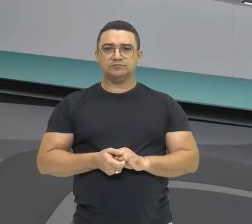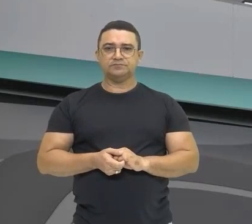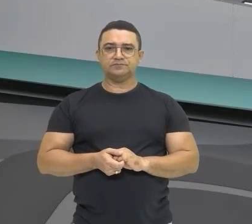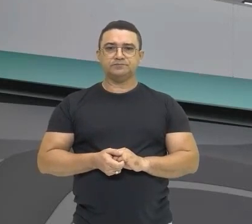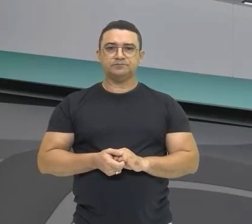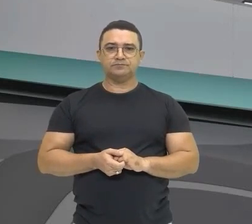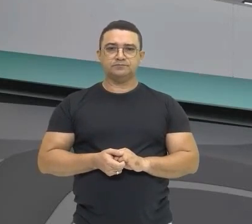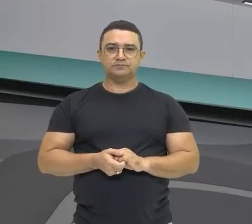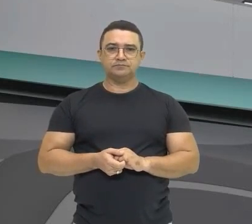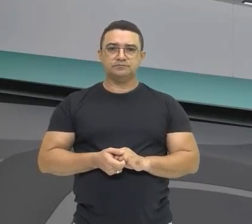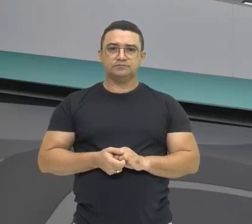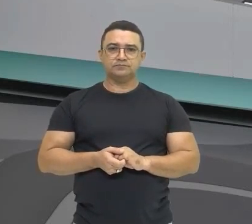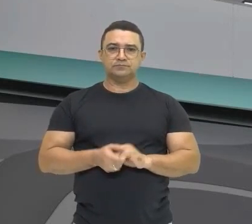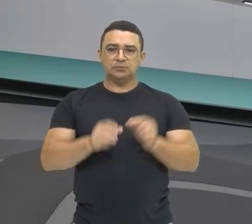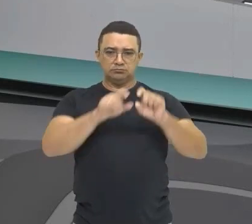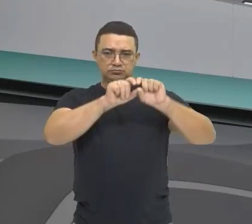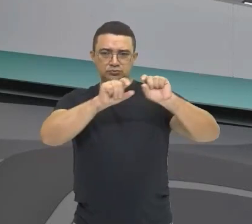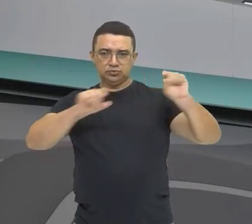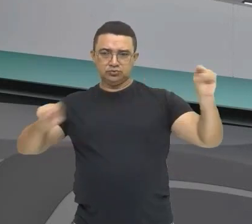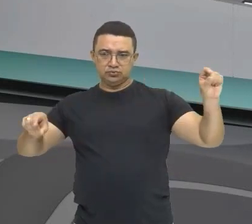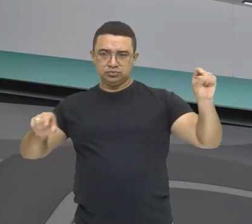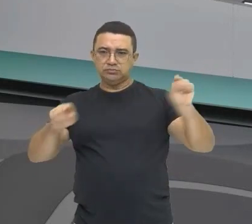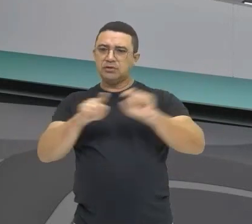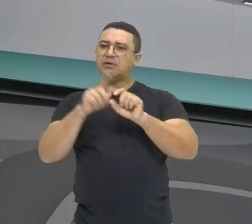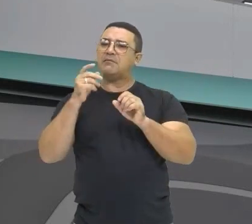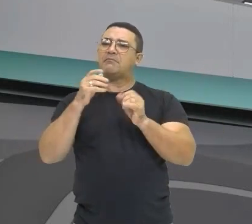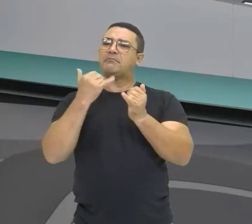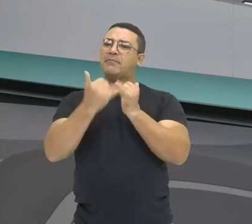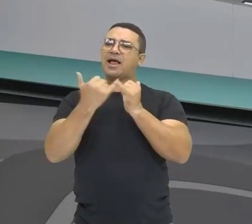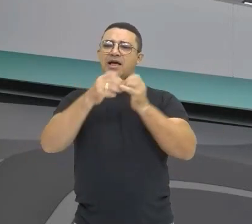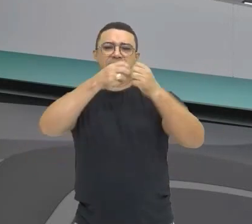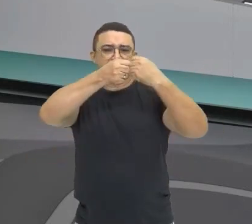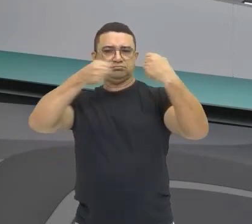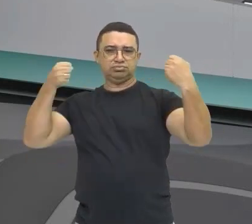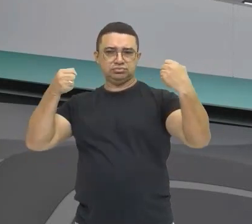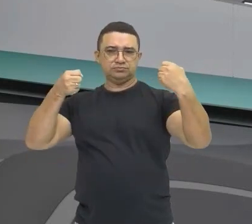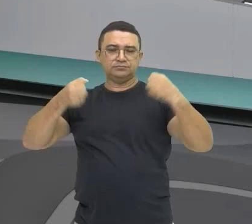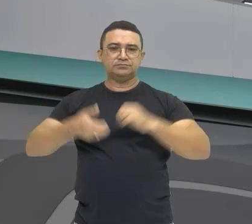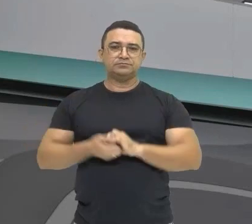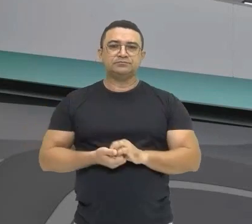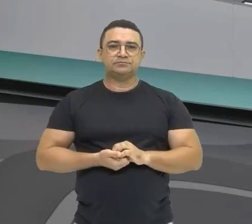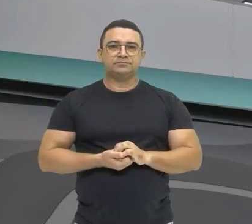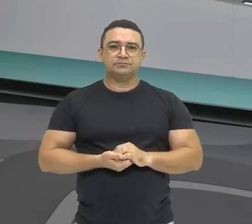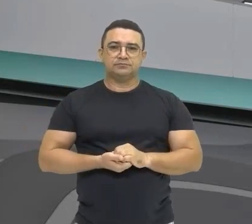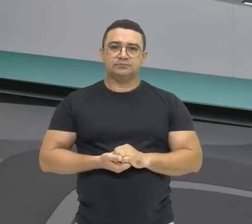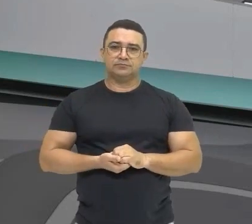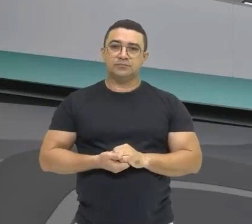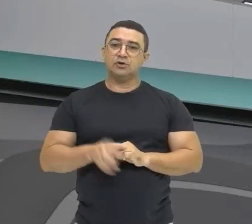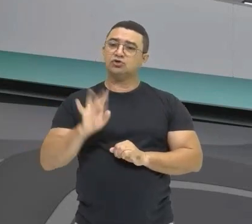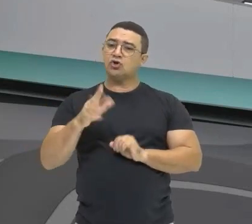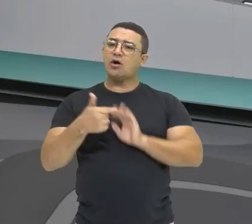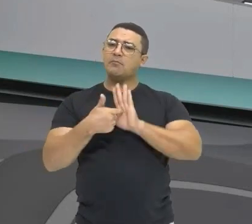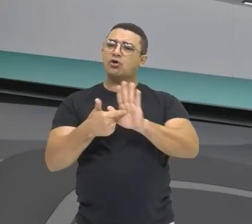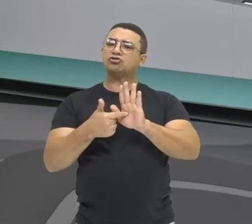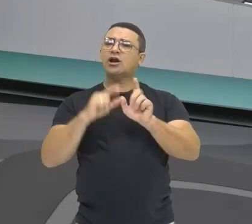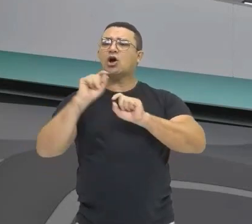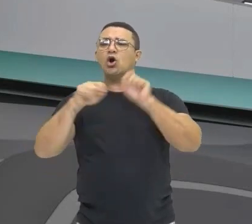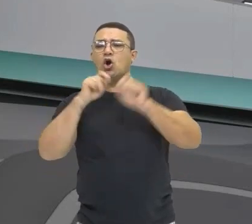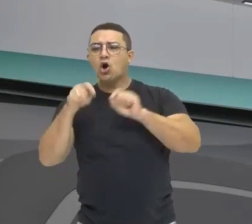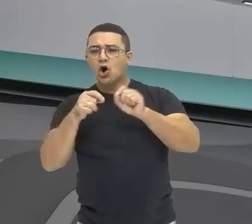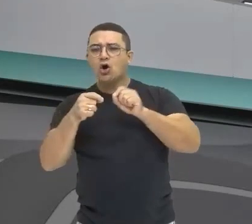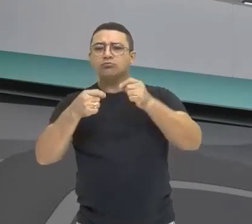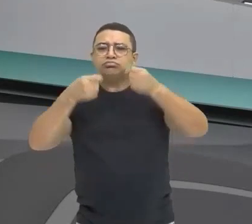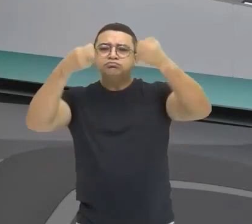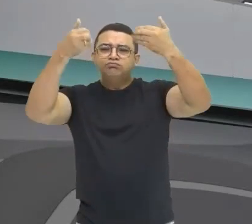comparando. Agudos na ponta como um furador. Muito bem, só um trechinho da carta para você ter ideia da forma, do estilo